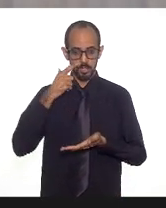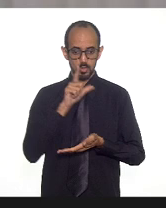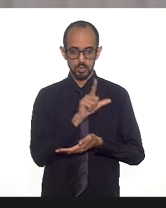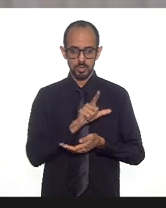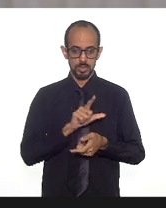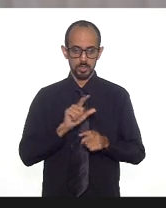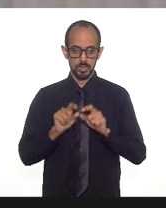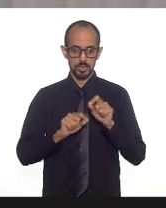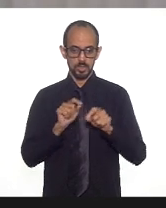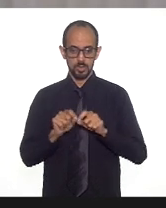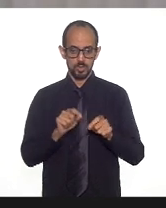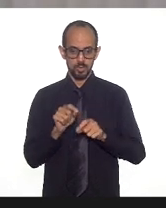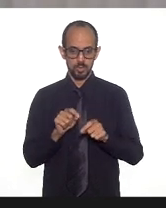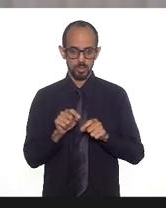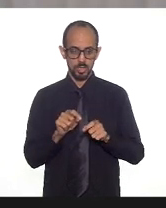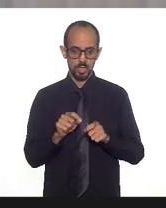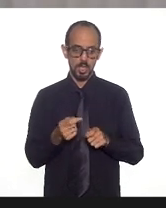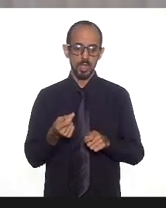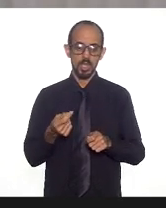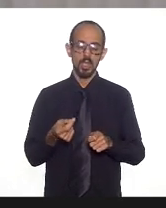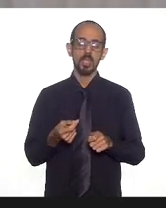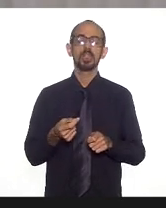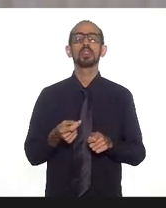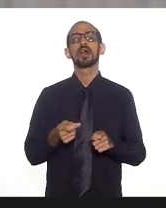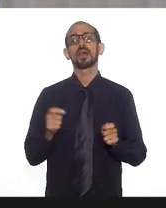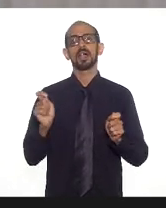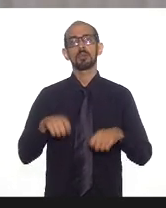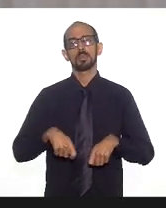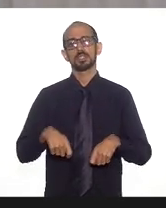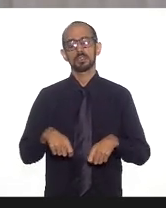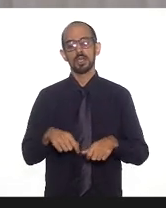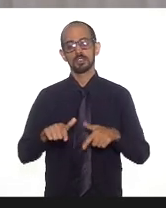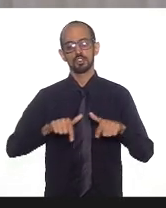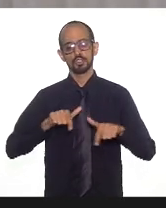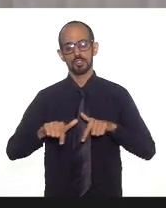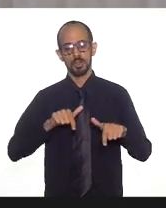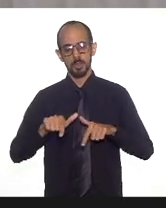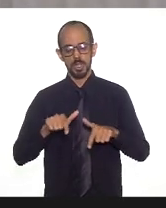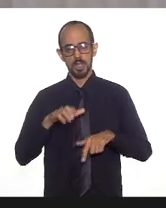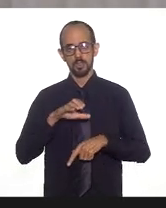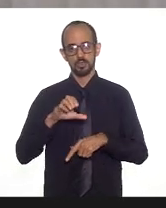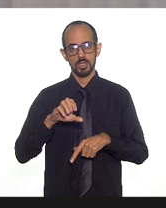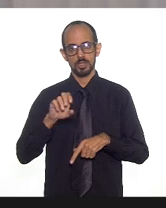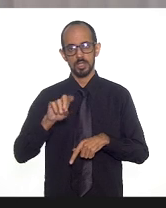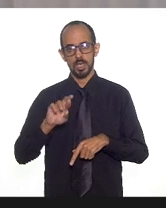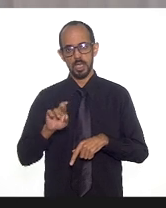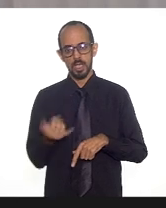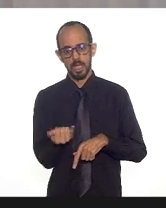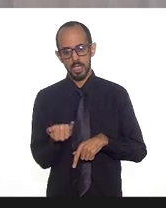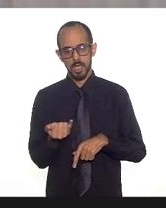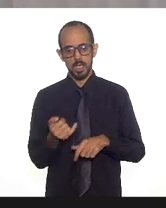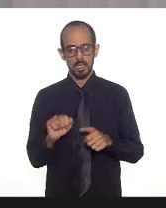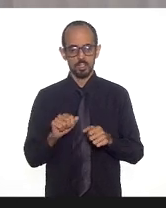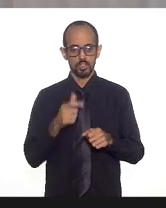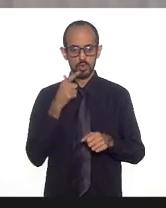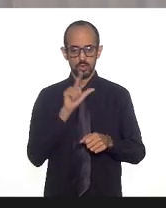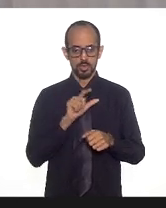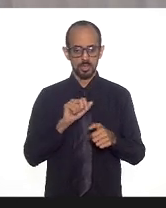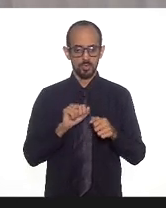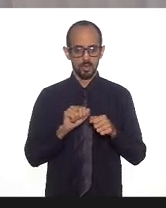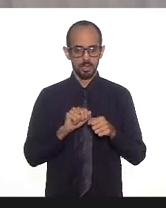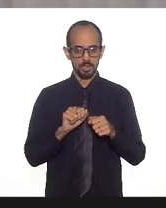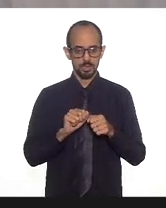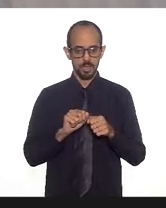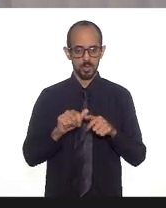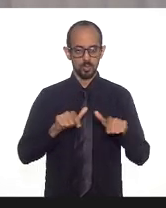ter a literatura necessária, ou de repente o polo trabalhar, o CSIEG trabalhar para a criação de uma biblioteca virtual que